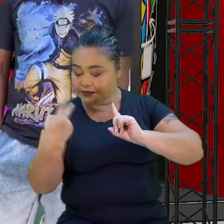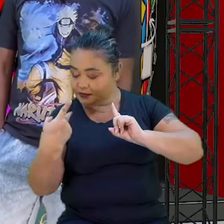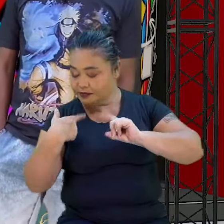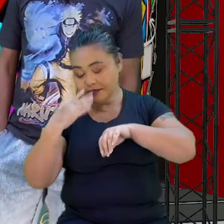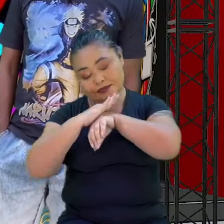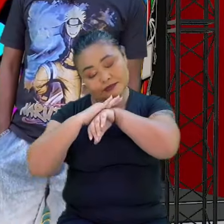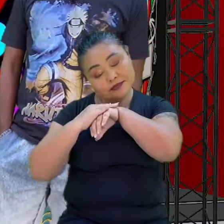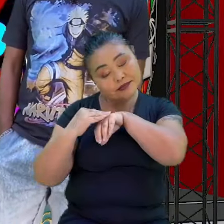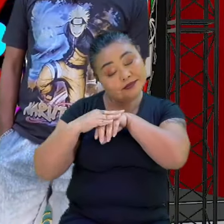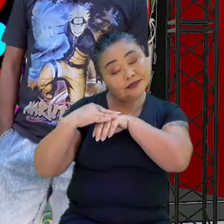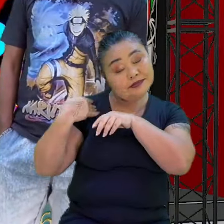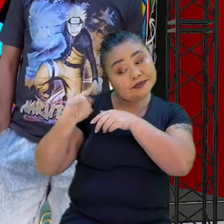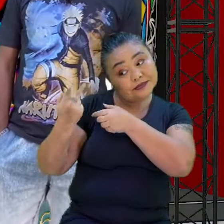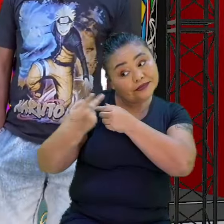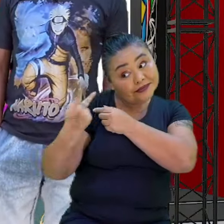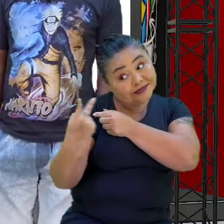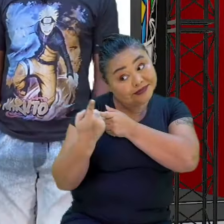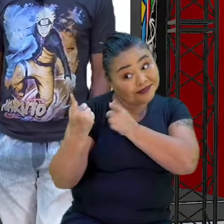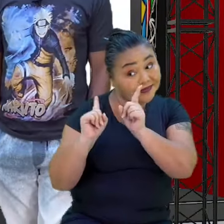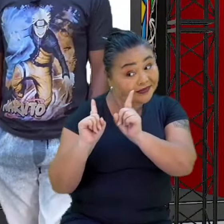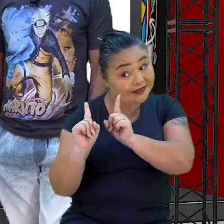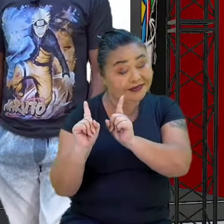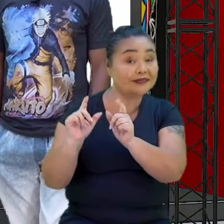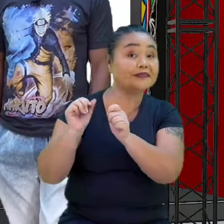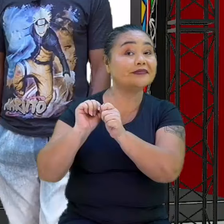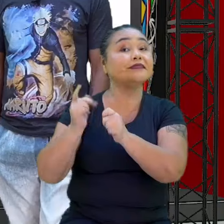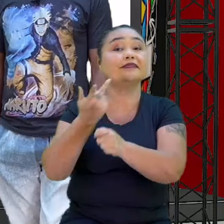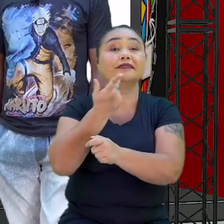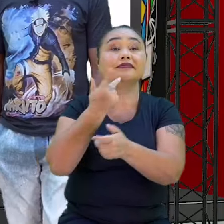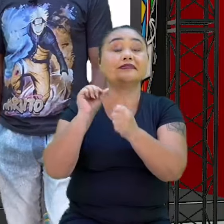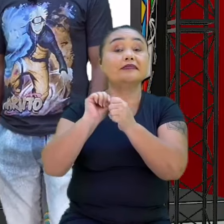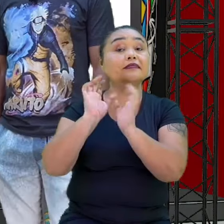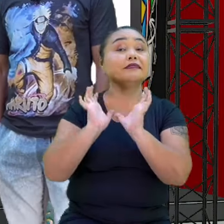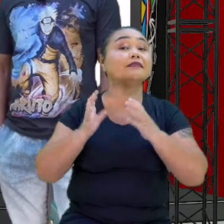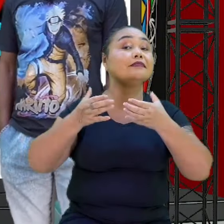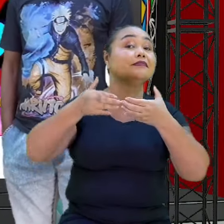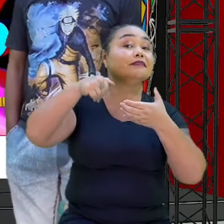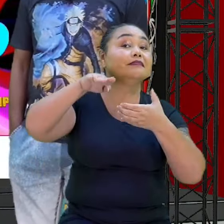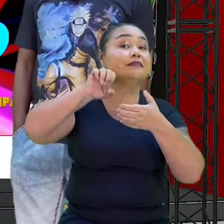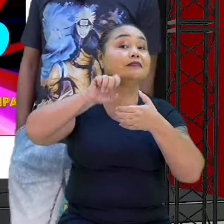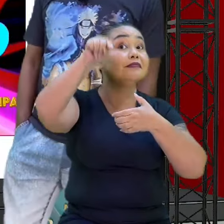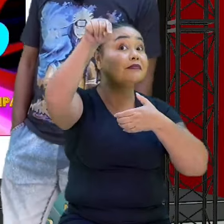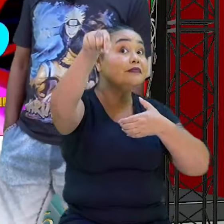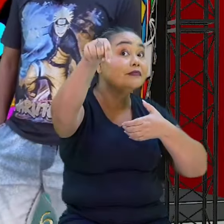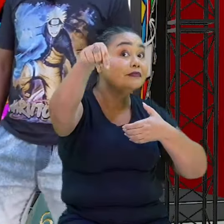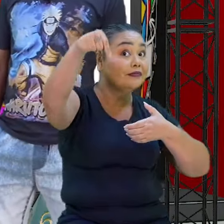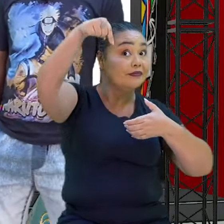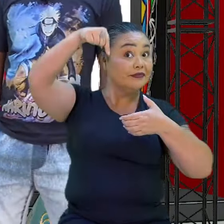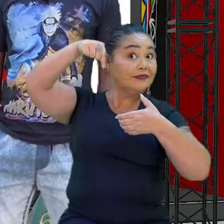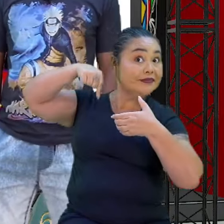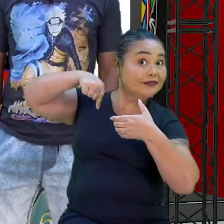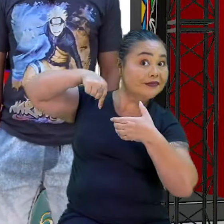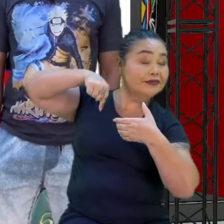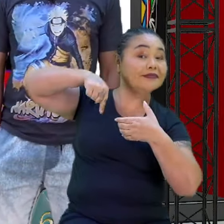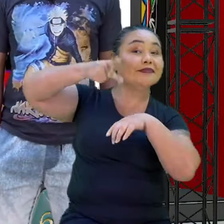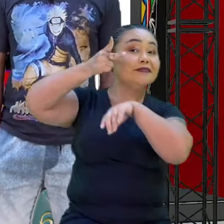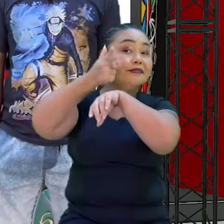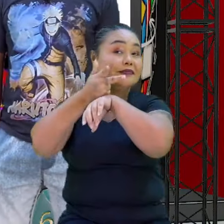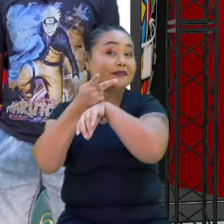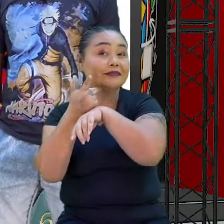né a parceria amizade de Sempre falamos aqui toda vez somos equipe ou seja vocês aí a gente aqui com produtora com